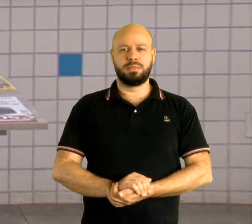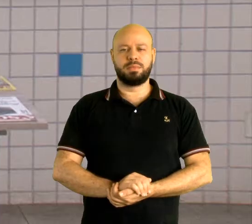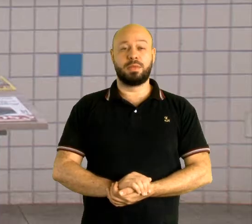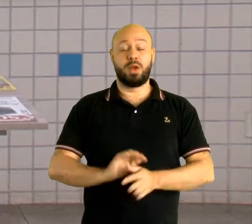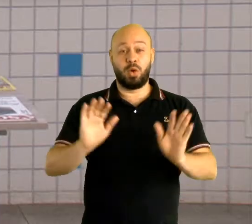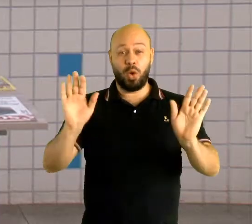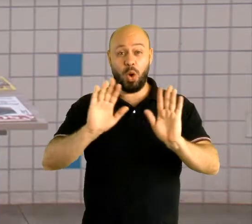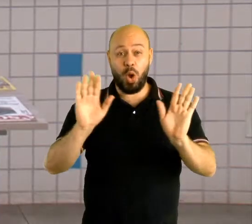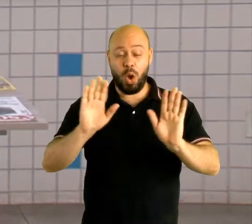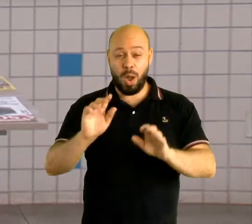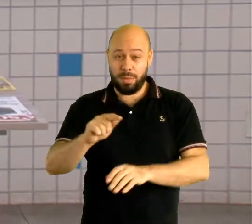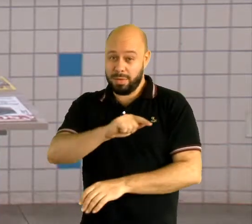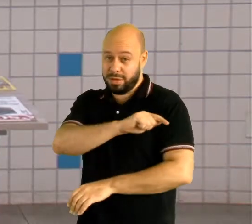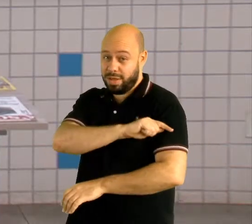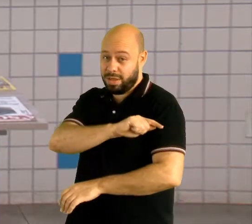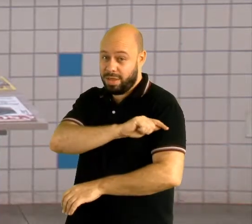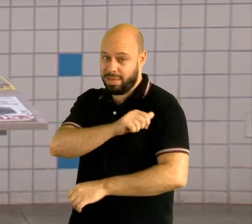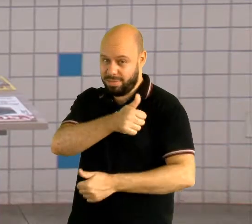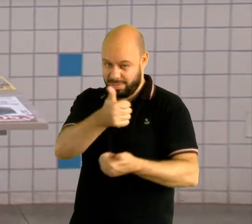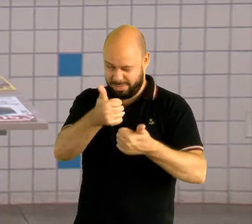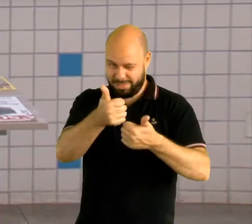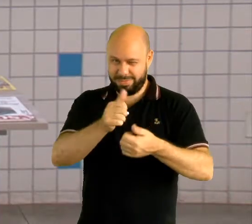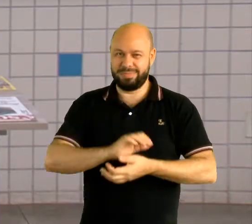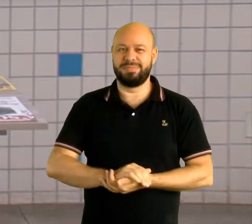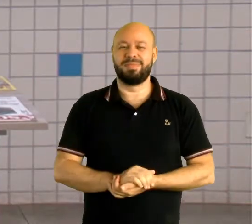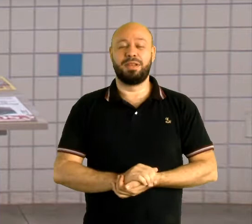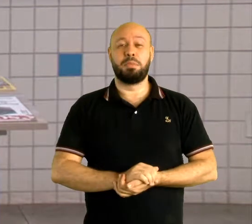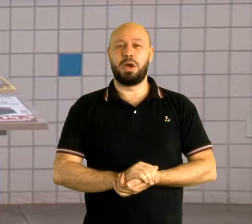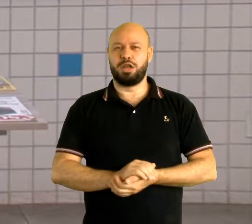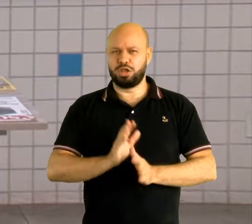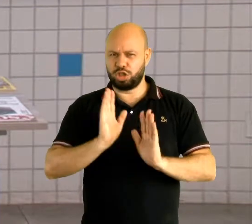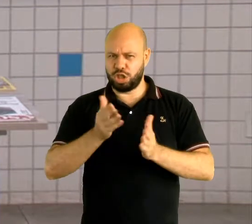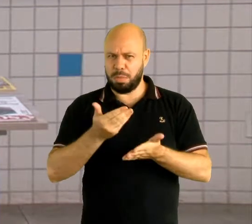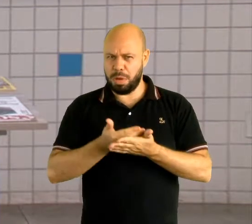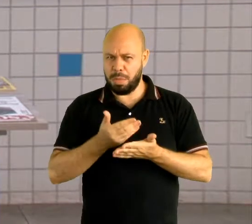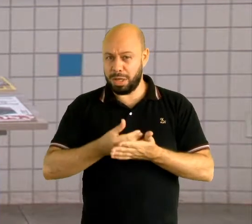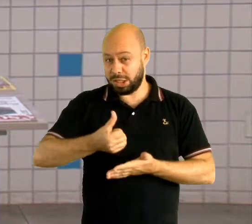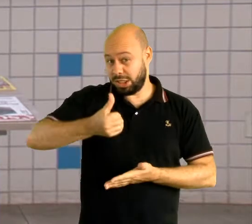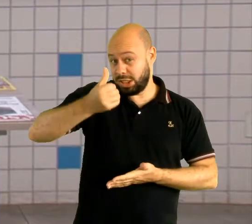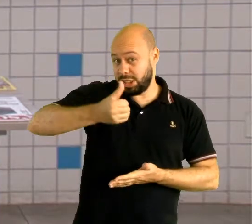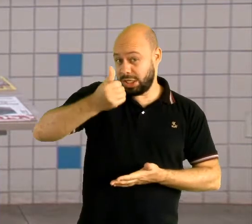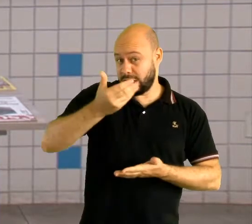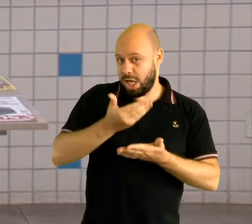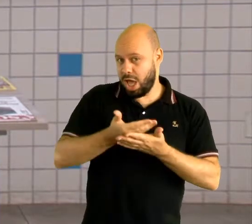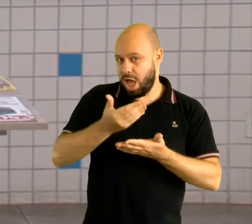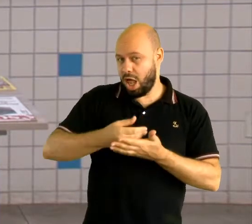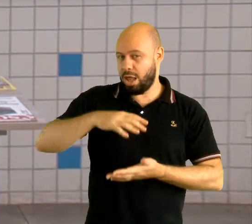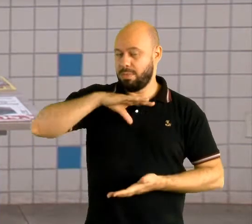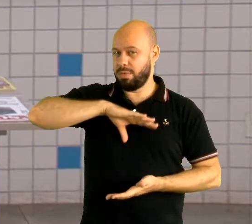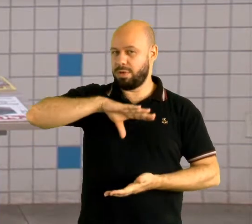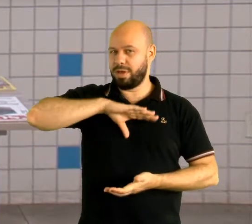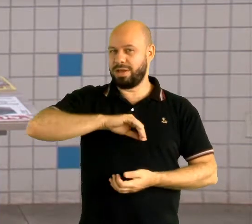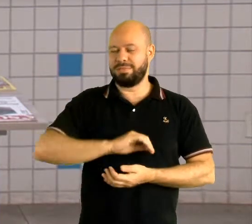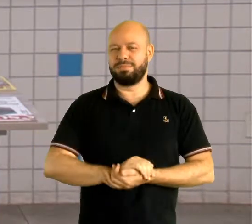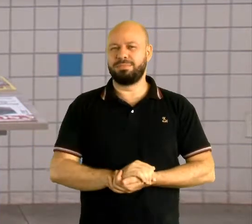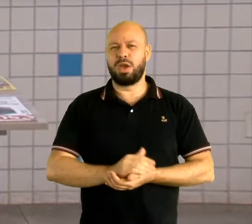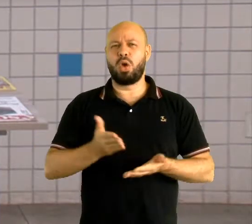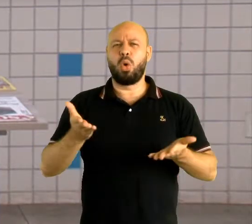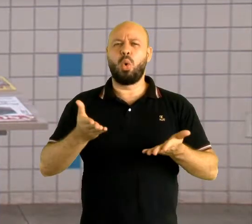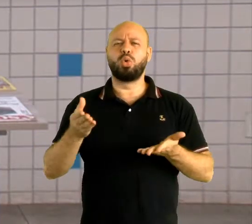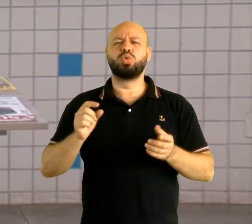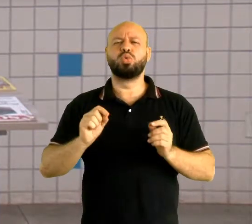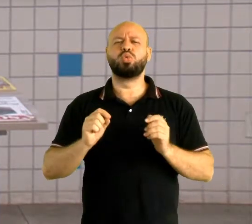Olá, galerinha do 7º ano, tudo bem com vocês? Preparados para a nossa 6ª teleaula de língua portuguesa? Hoje